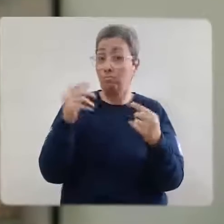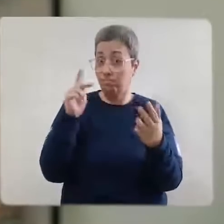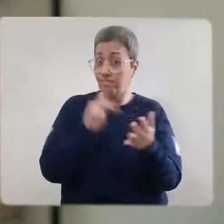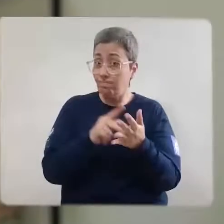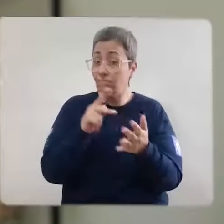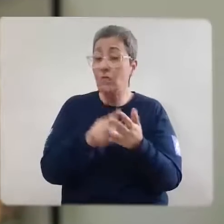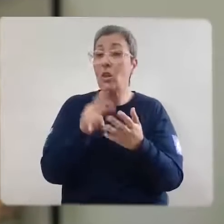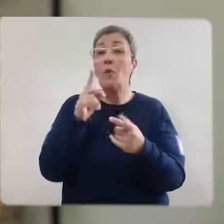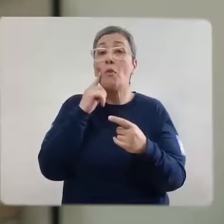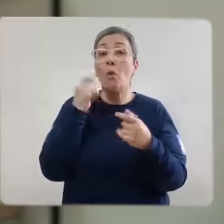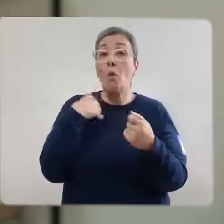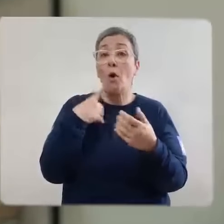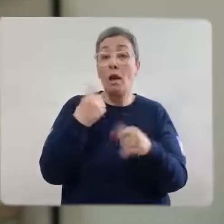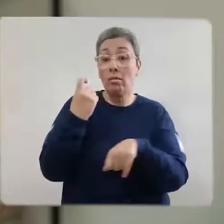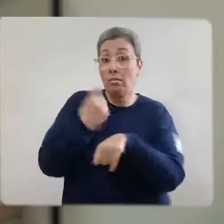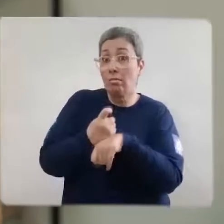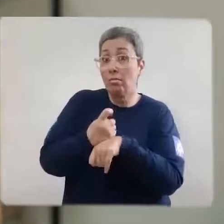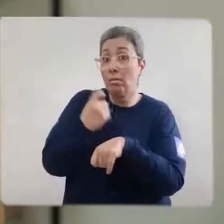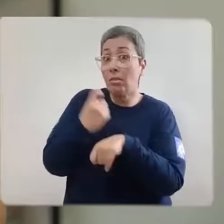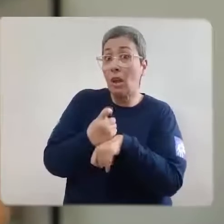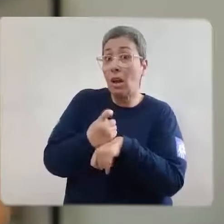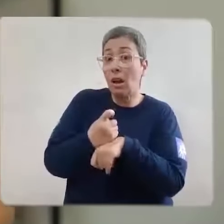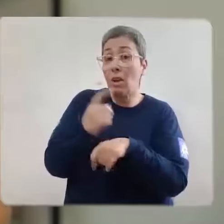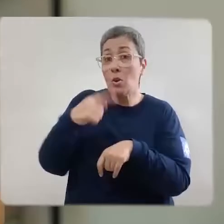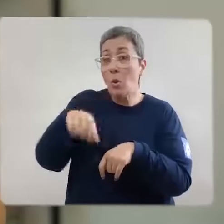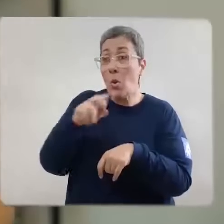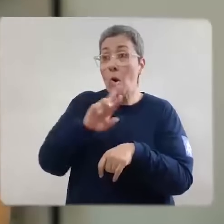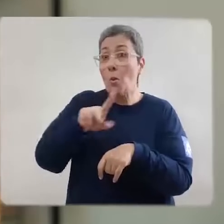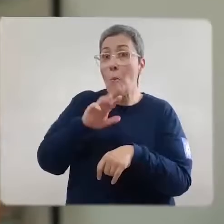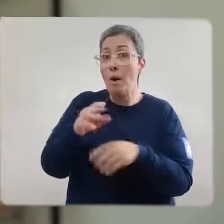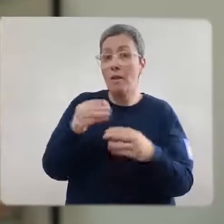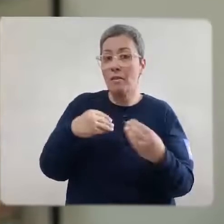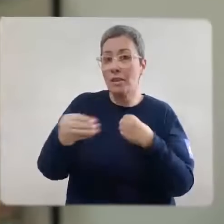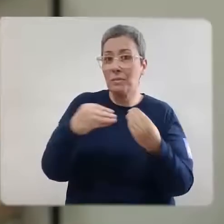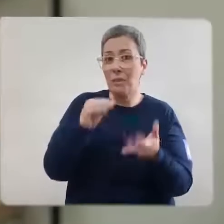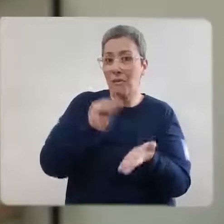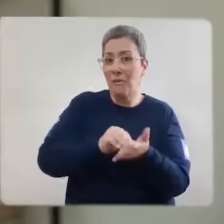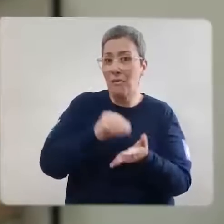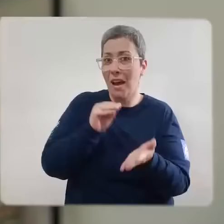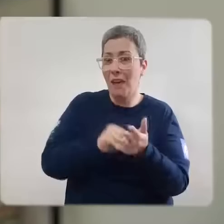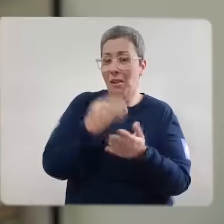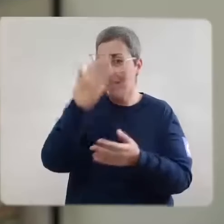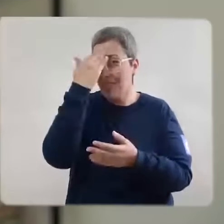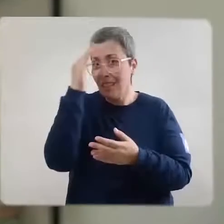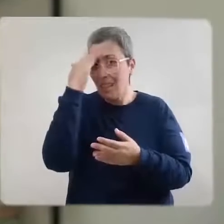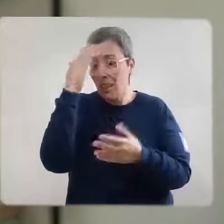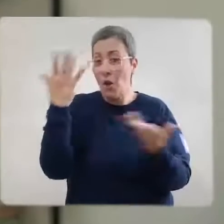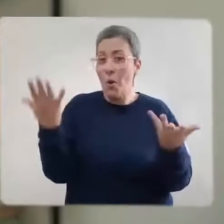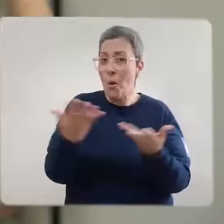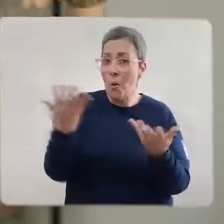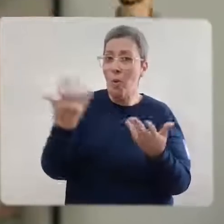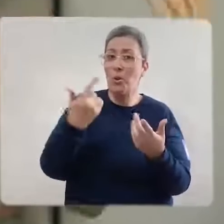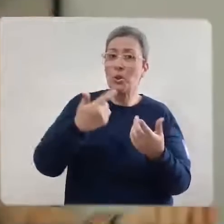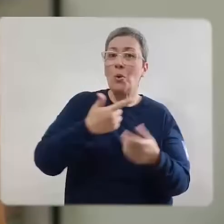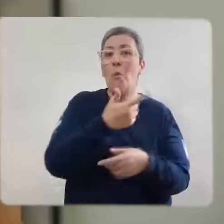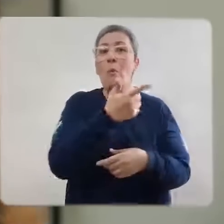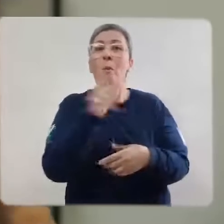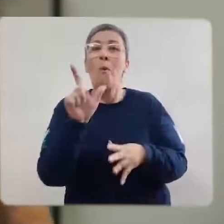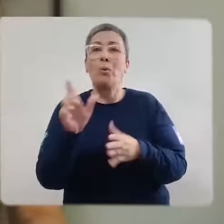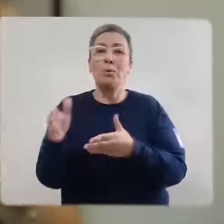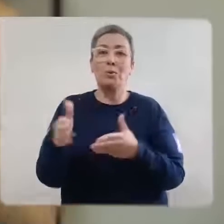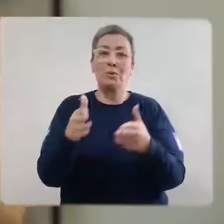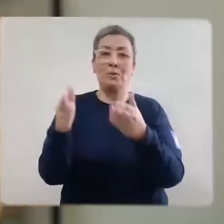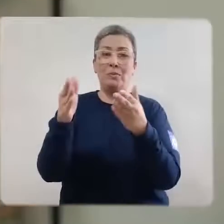na verdade foi a inflexibilidade, ou seja, não ter a flexibilidade de compreender que hoje eu faço um outro